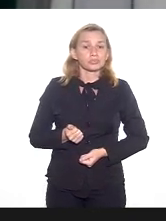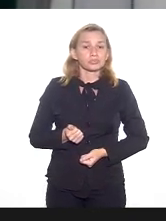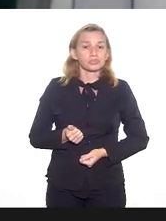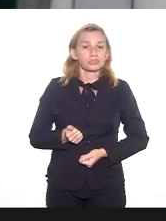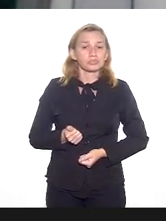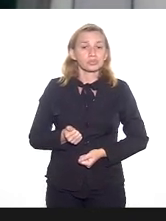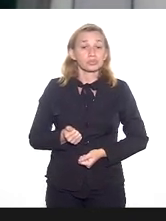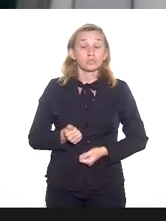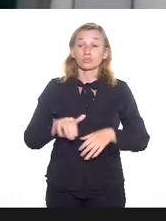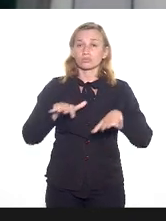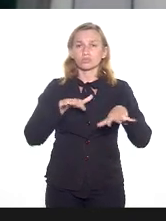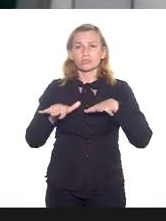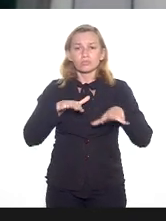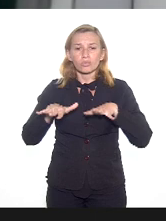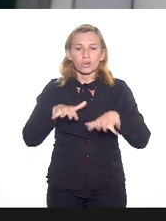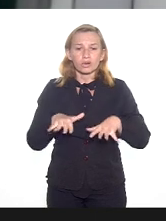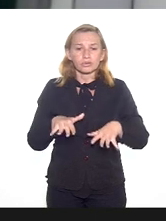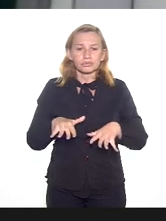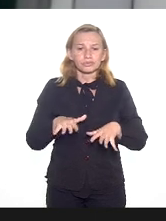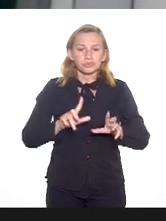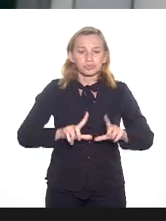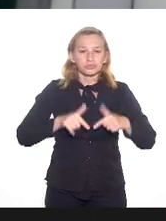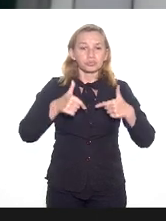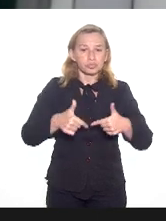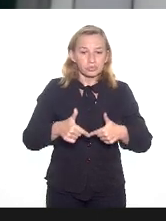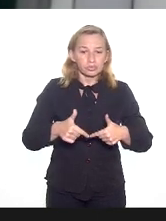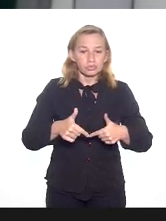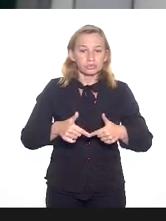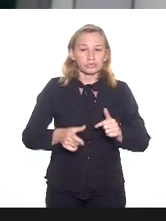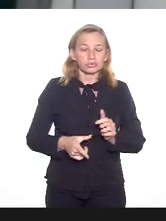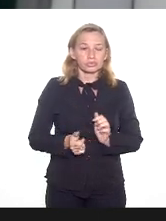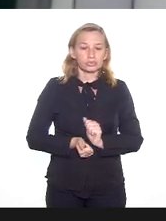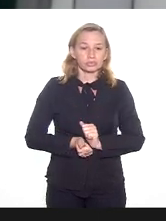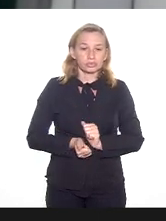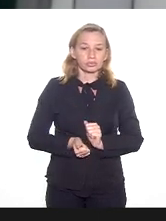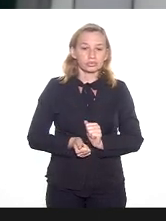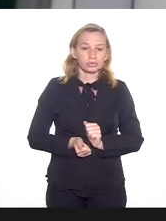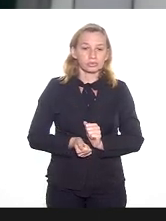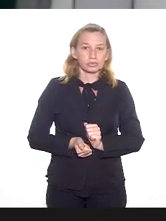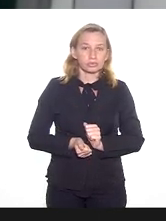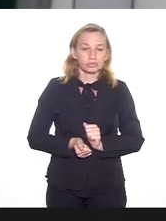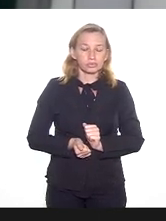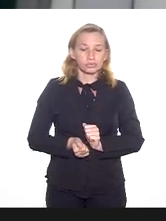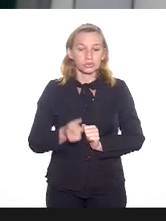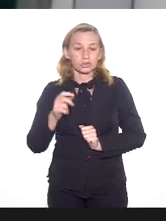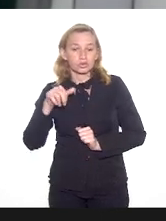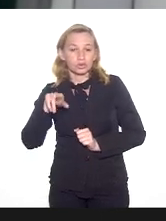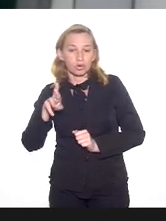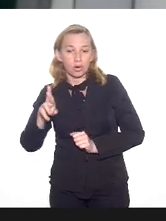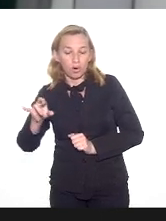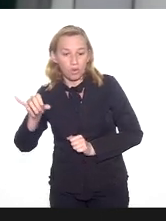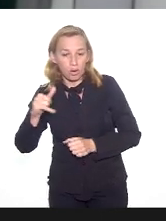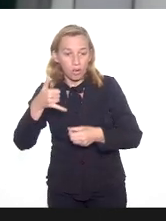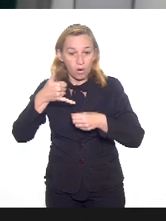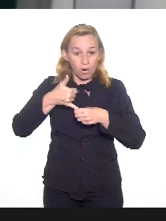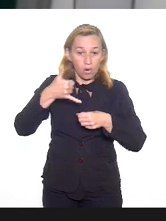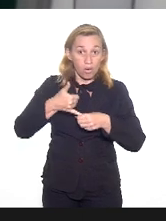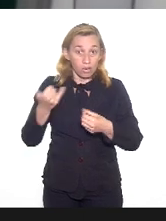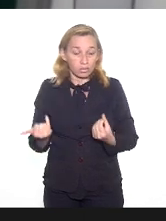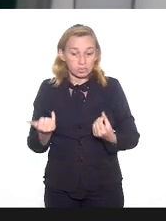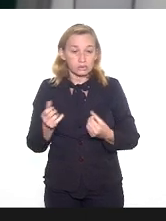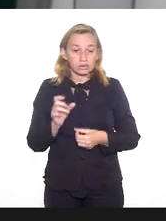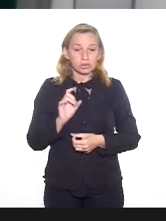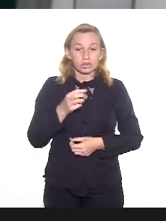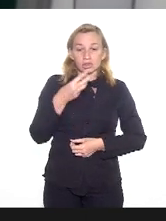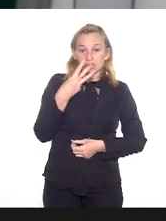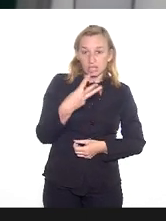com esse movimento das operações de antecipação de royalties, né, apenas com três